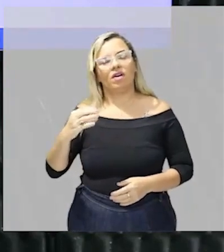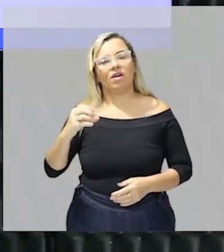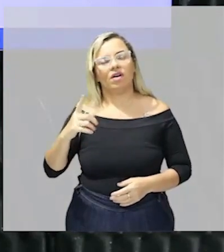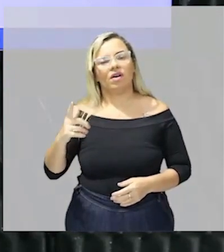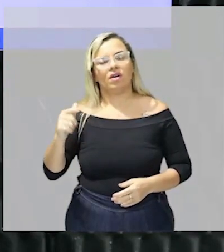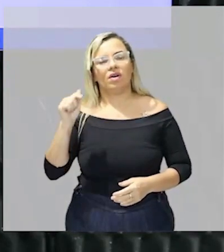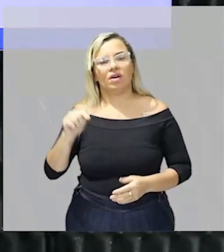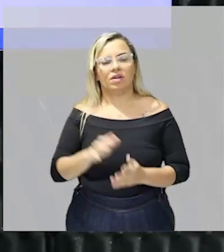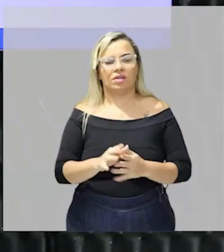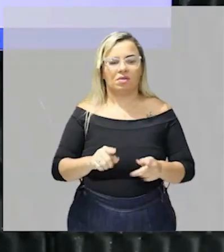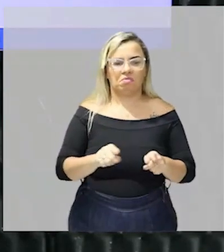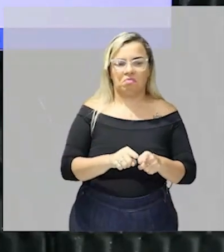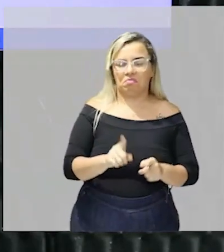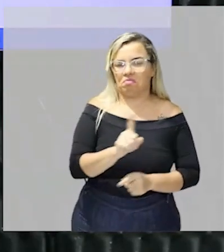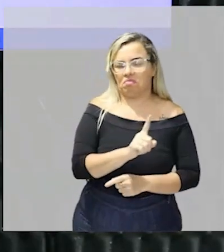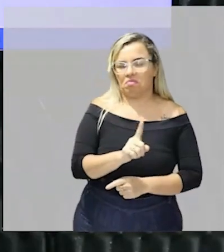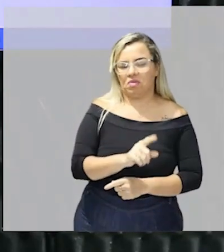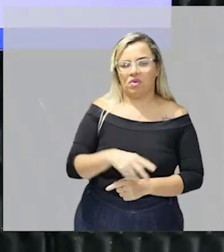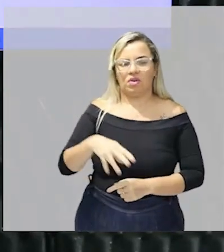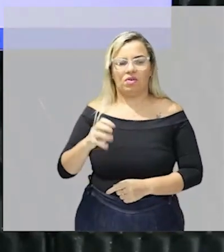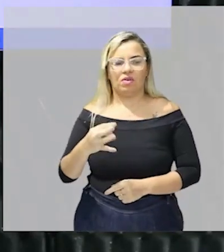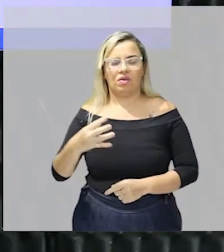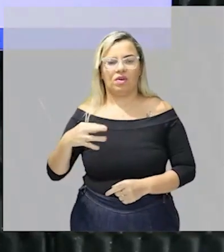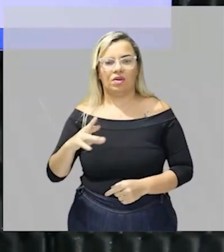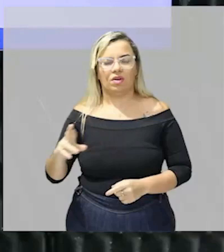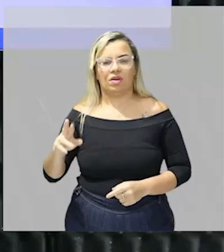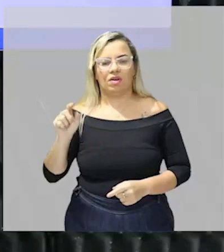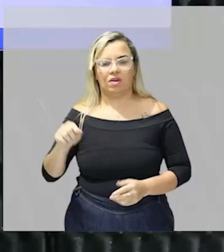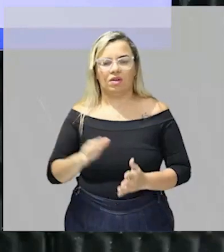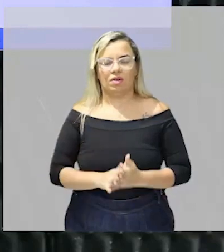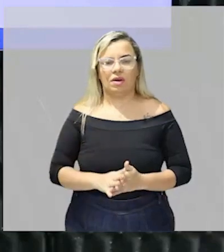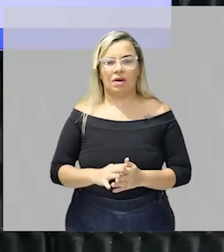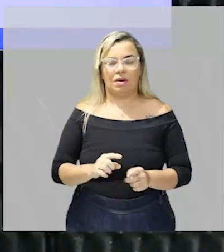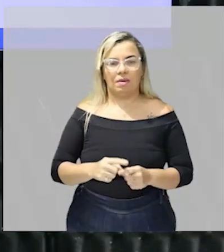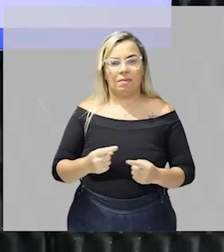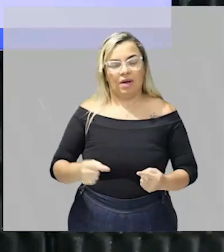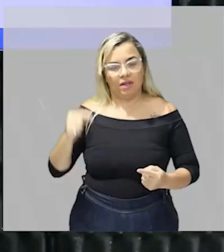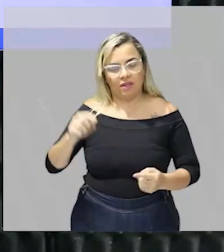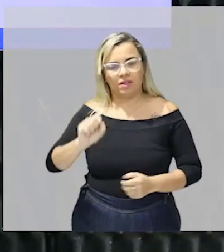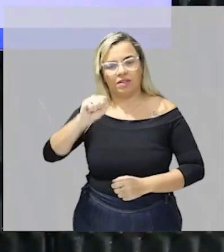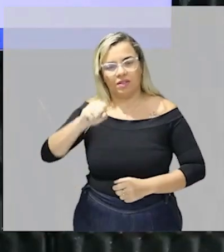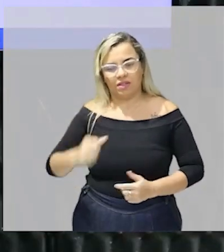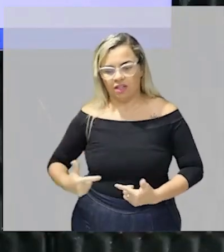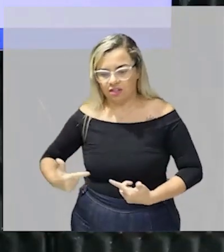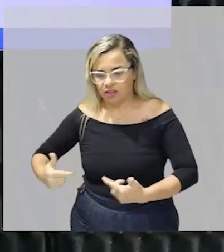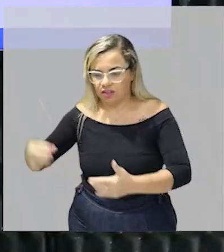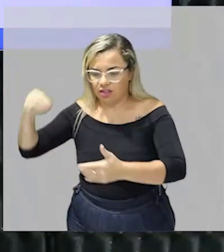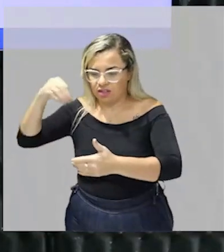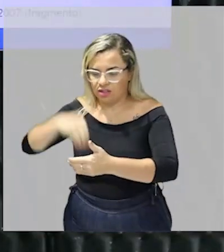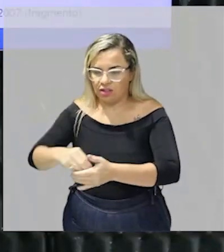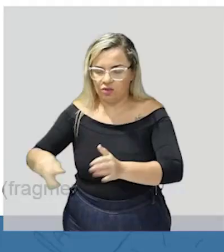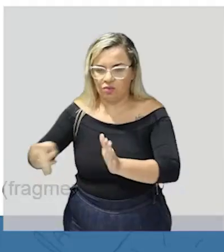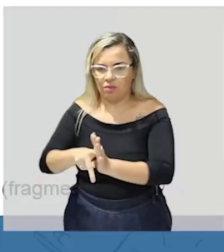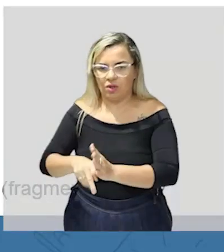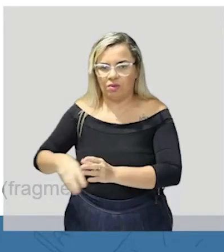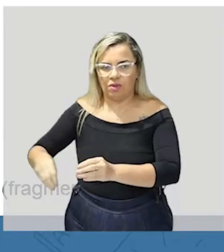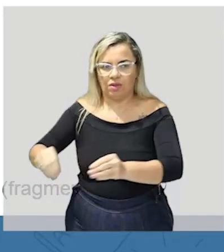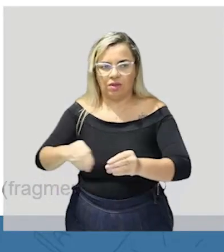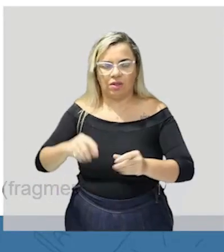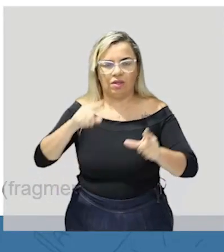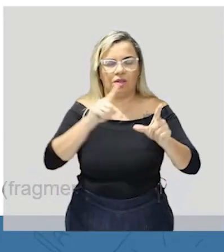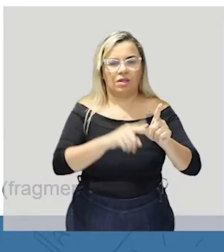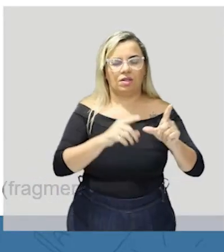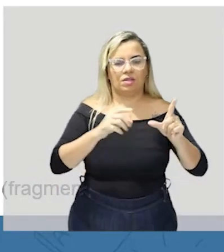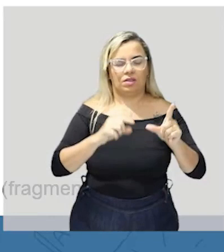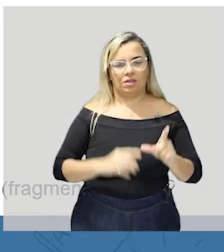não tampouco como vetor, mas eles vão utilizar as rivalidades internas. Então, por isso, a resposta, letra C de casa.